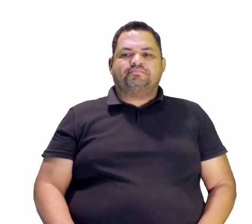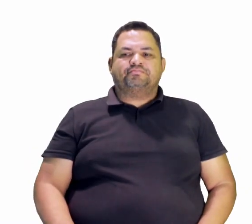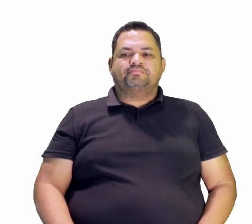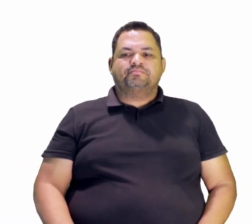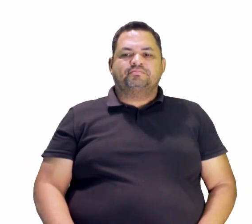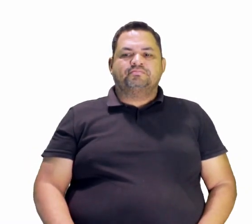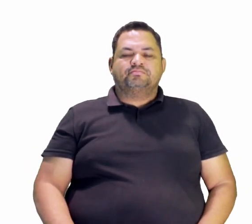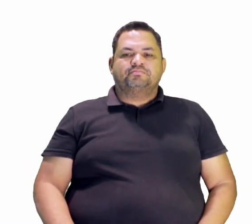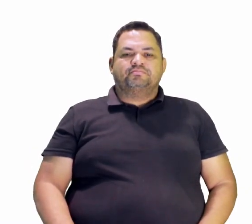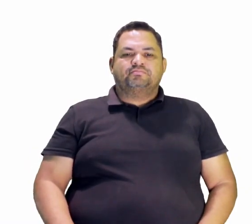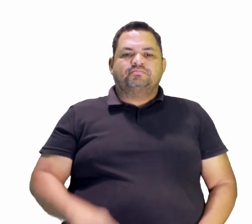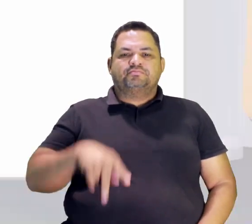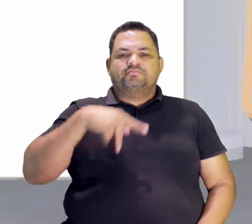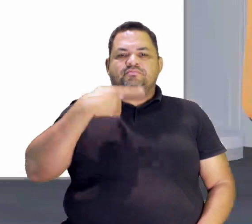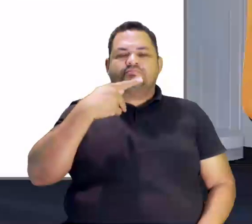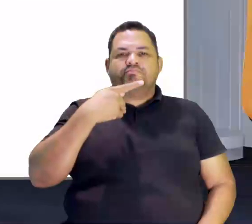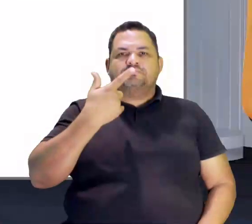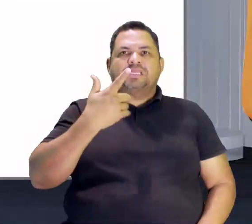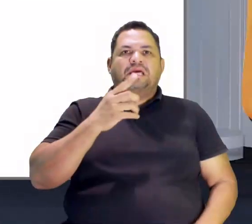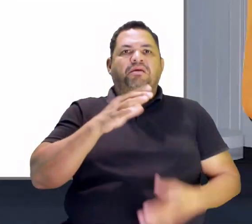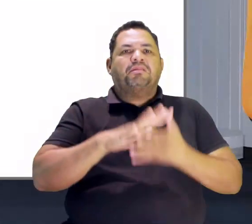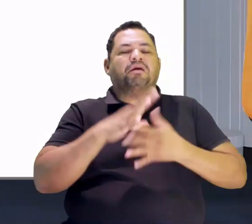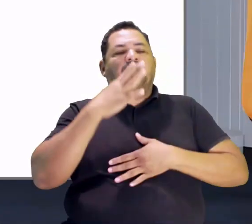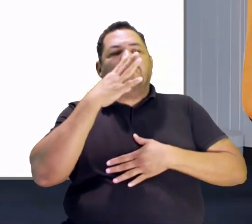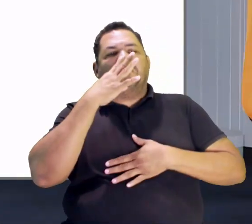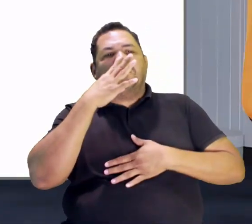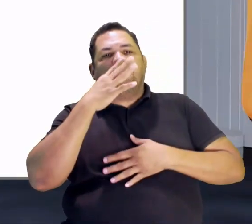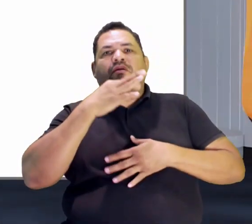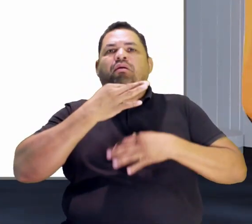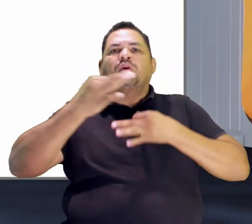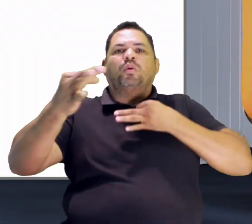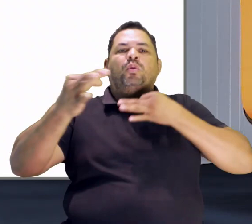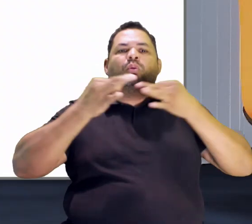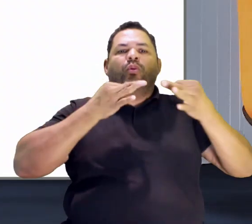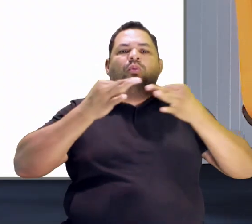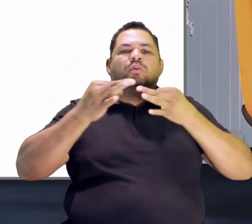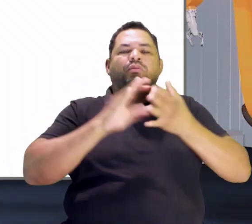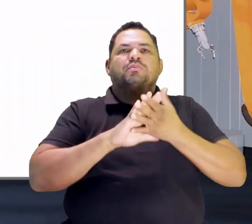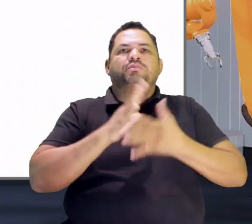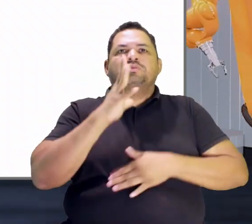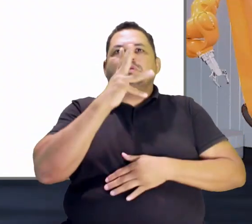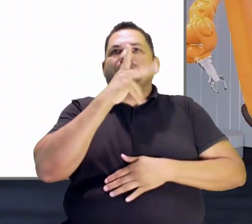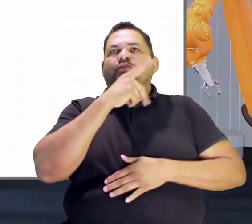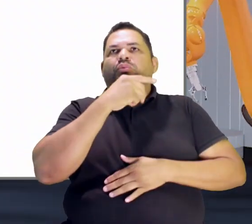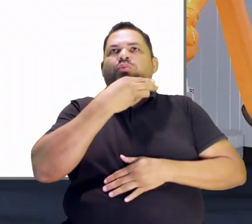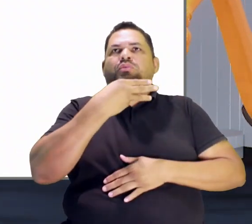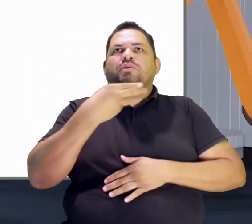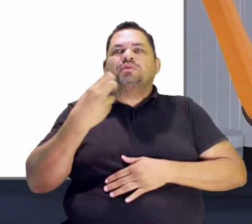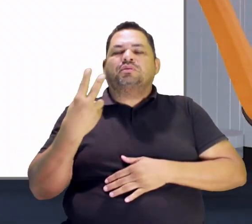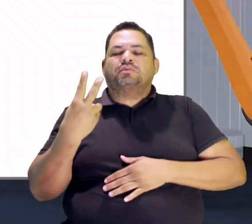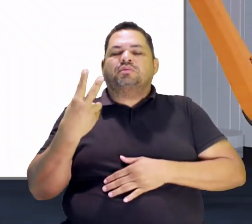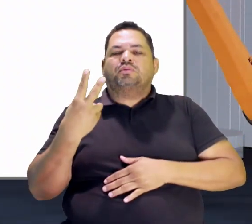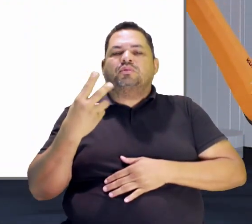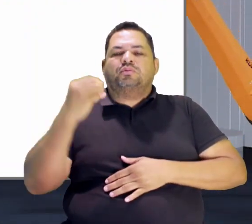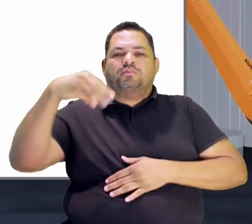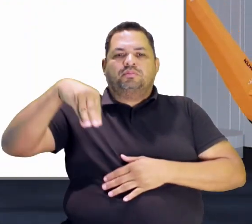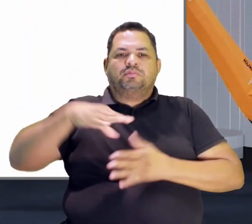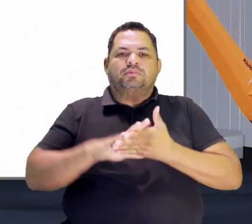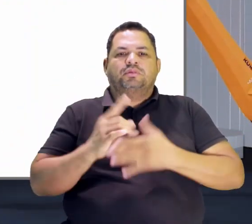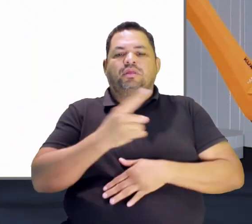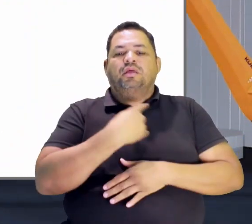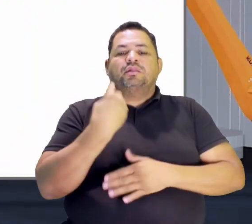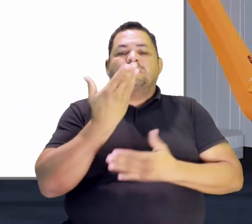o pessoal fala assim, não, eu estava assistindo um discurso, durou 32 minutos. As nossas aulas, elas duram